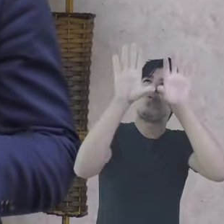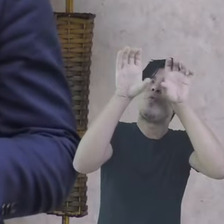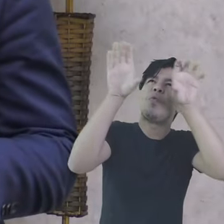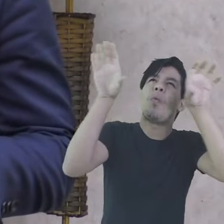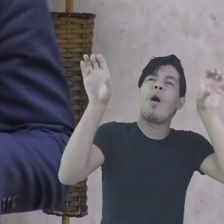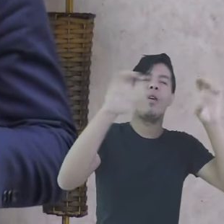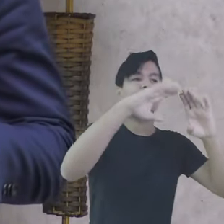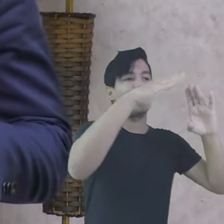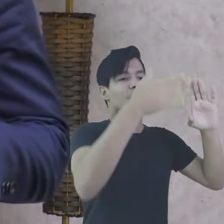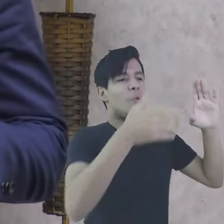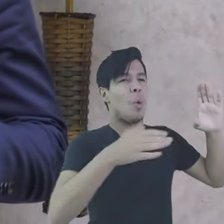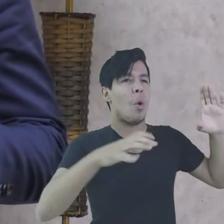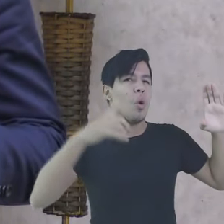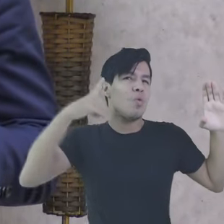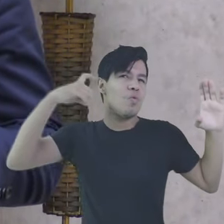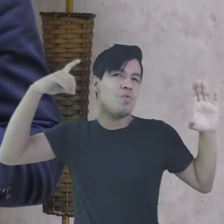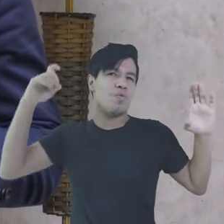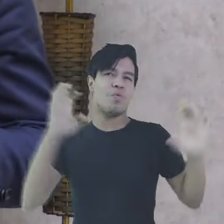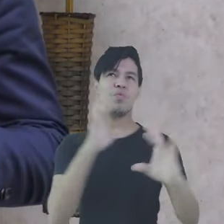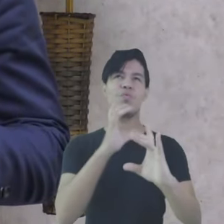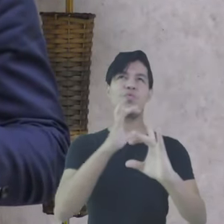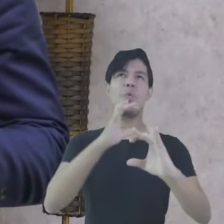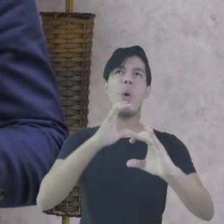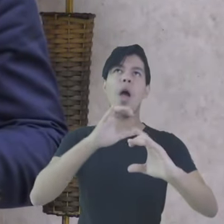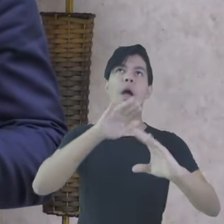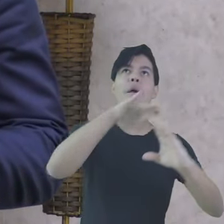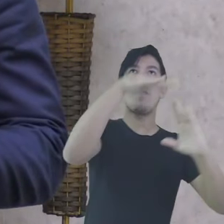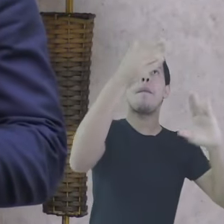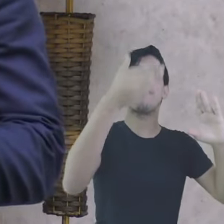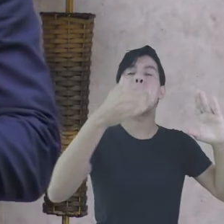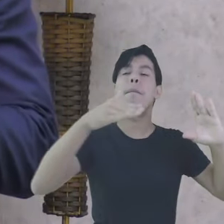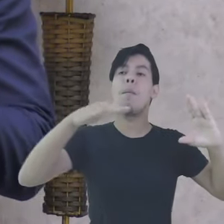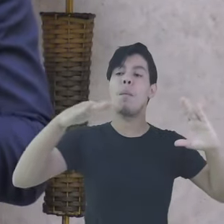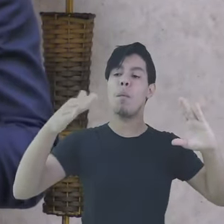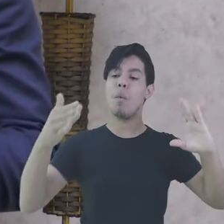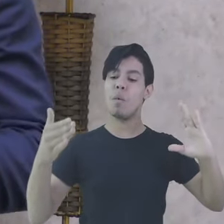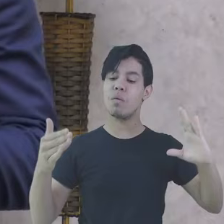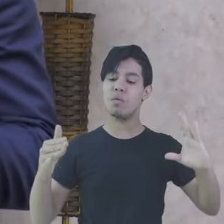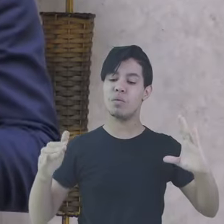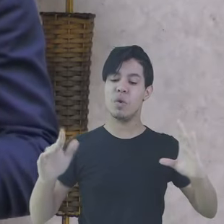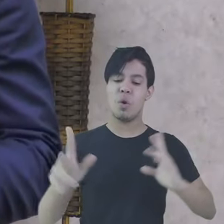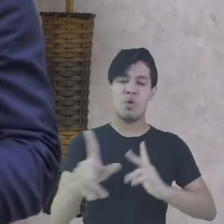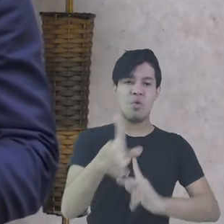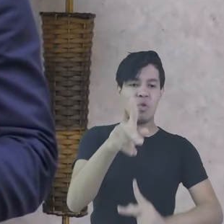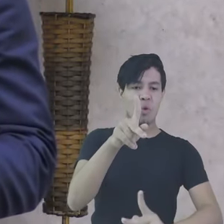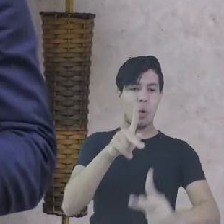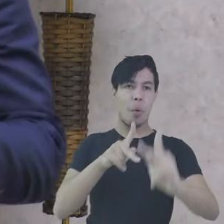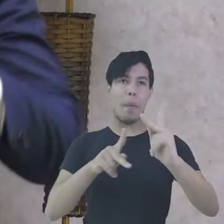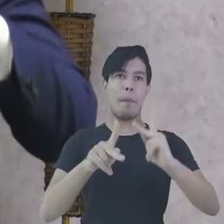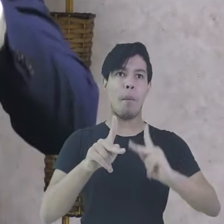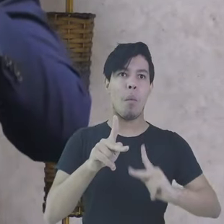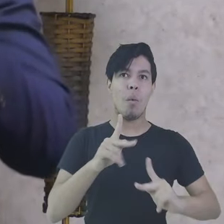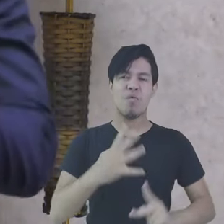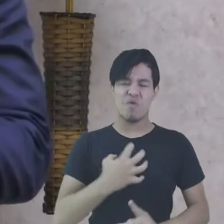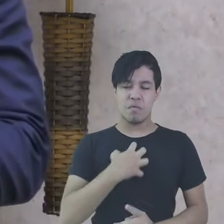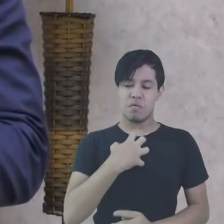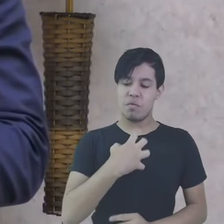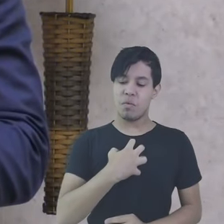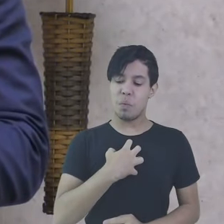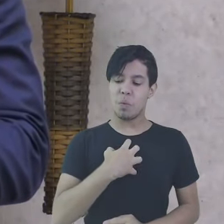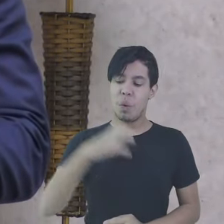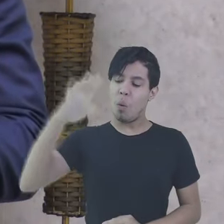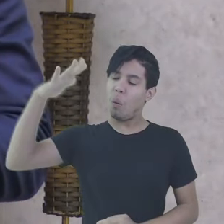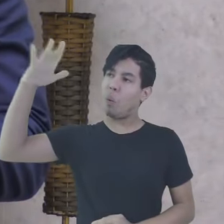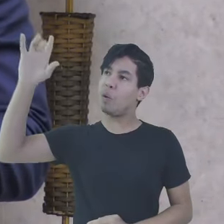forte clangor de trombeta, de maneira que o monte todo estava, de maneira que o povo estava no arraial, se estremeceu. Então veja, quando Deus desceu